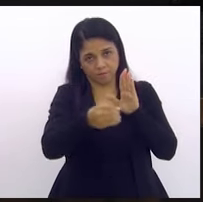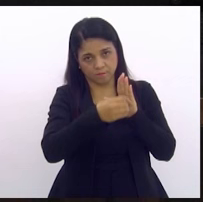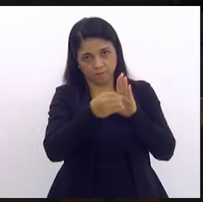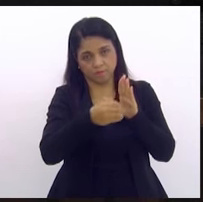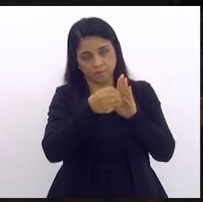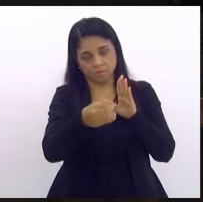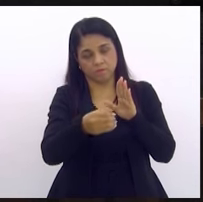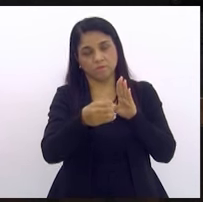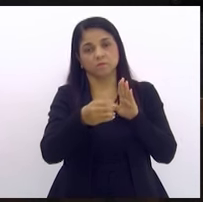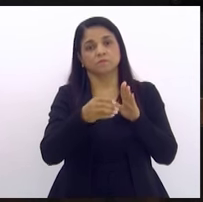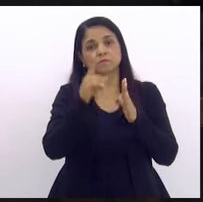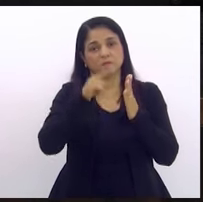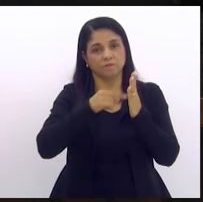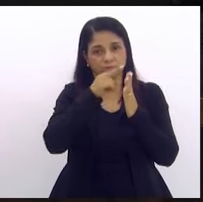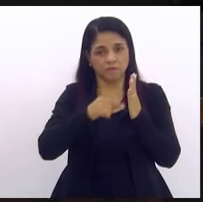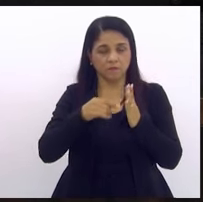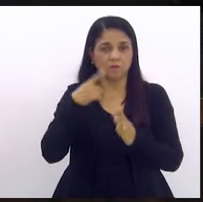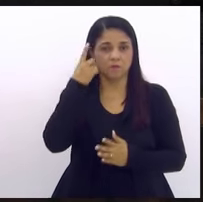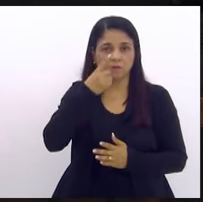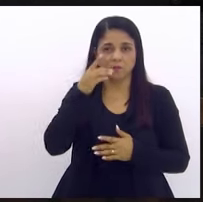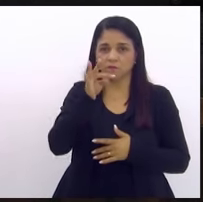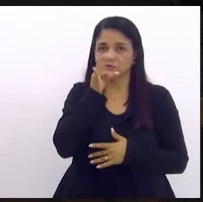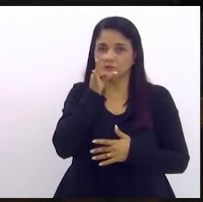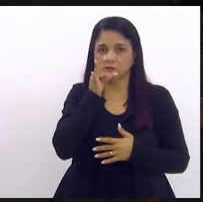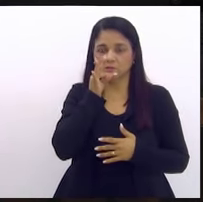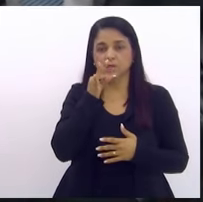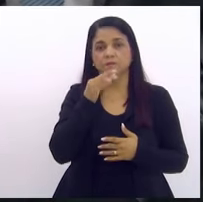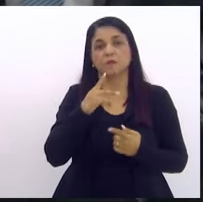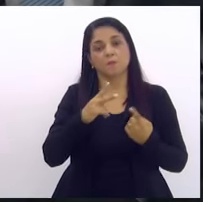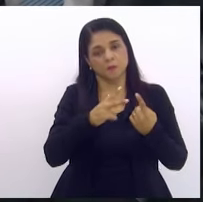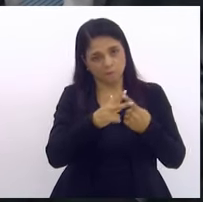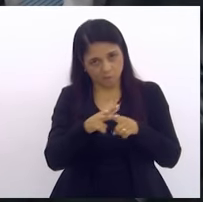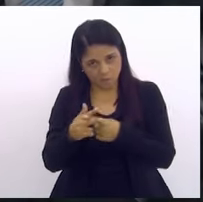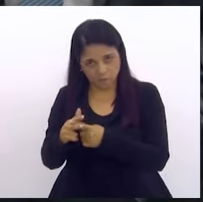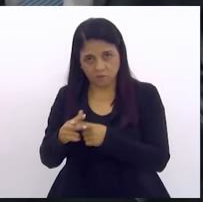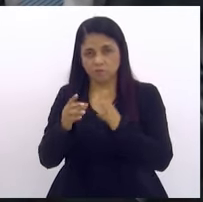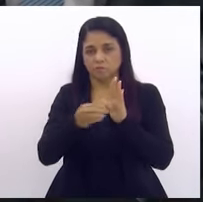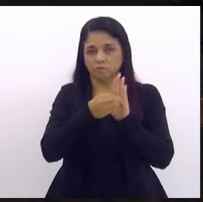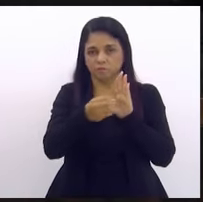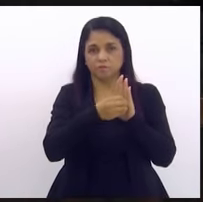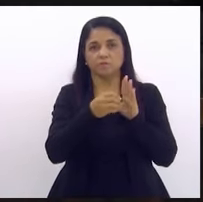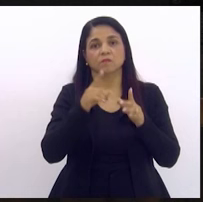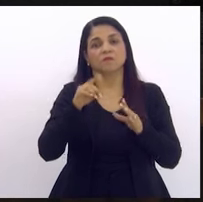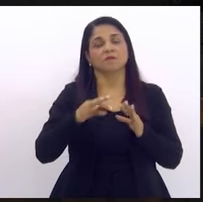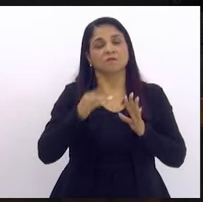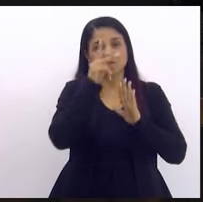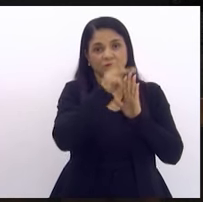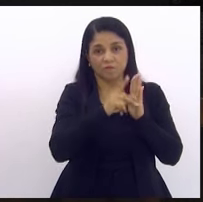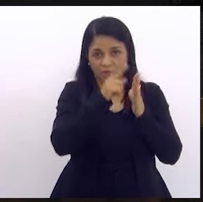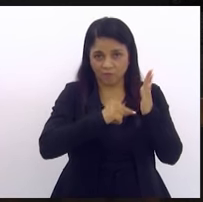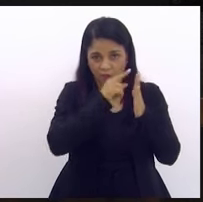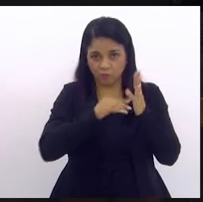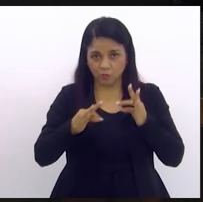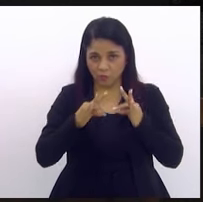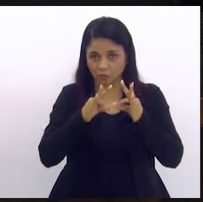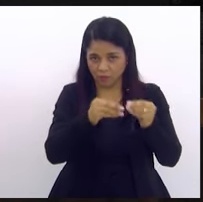Emendas Constitucionais e Vetos, deputado Jorge Felipe Neto. Pela manutenção, presidente. Veto total aposto ao projeto de lei